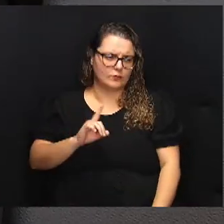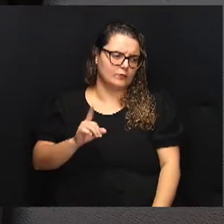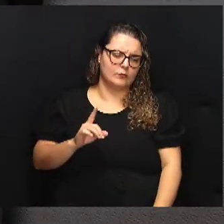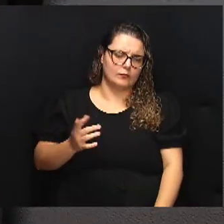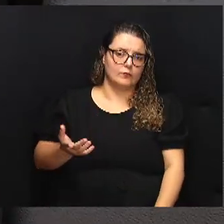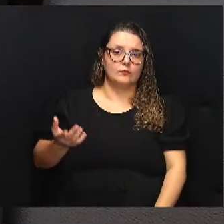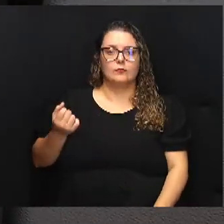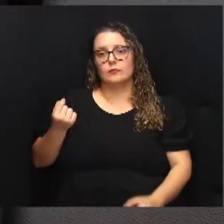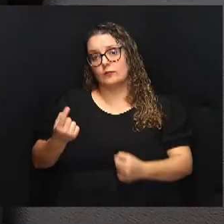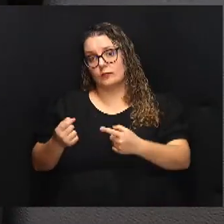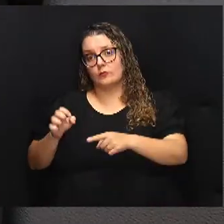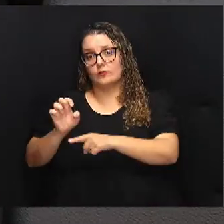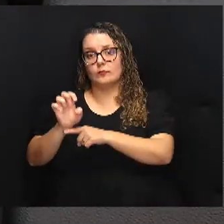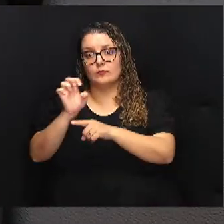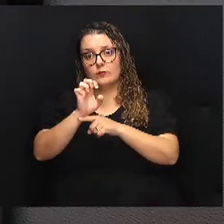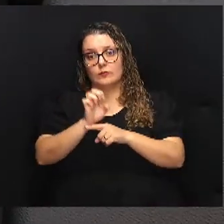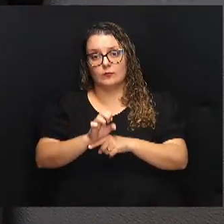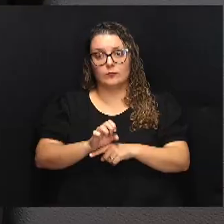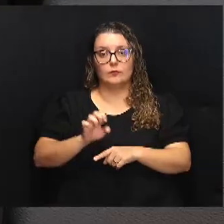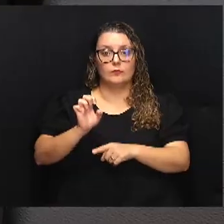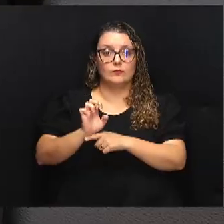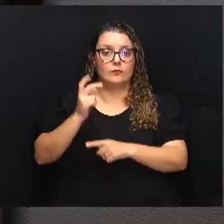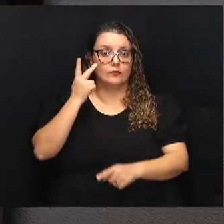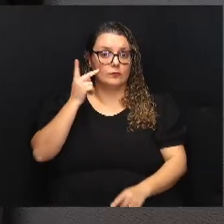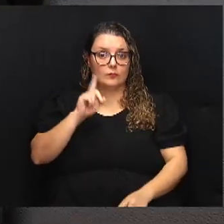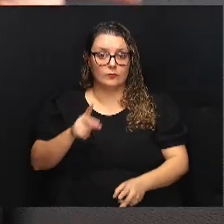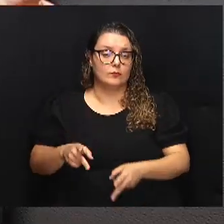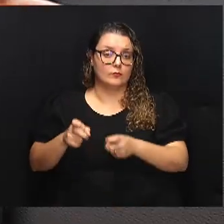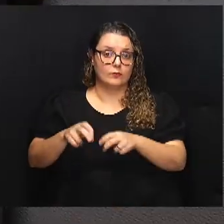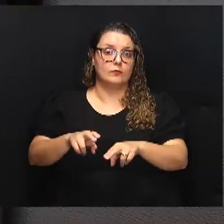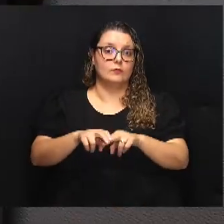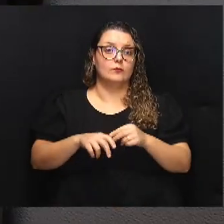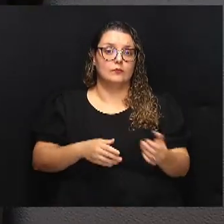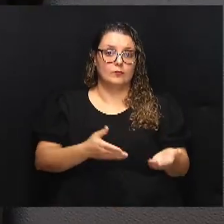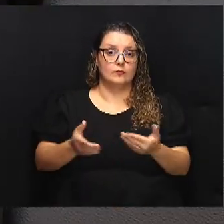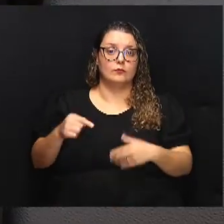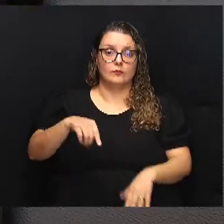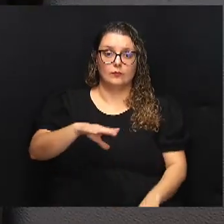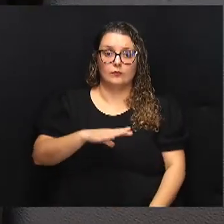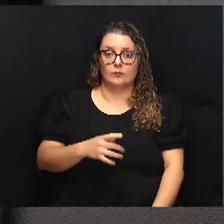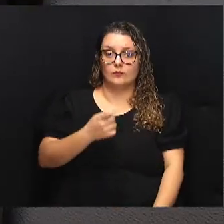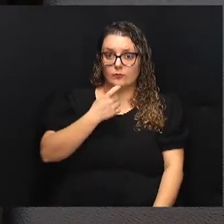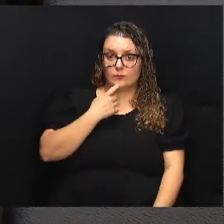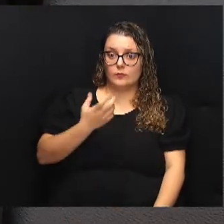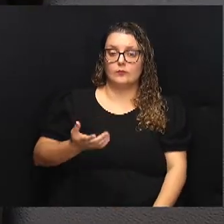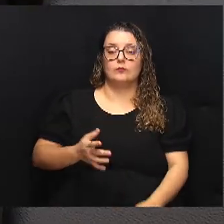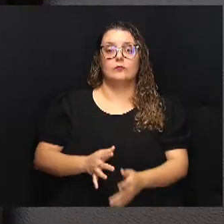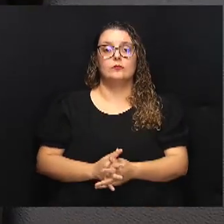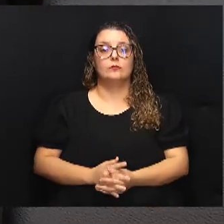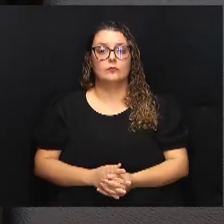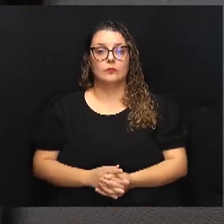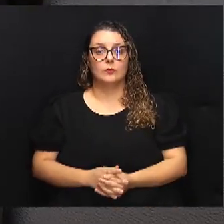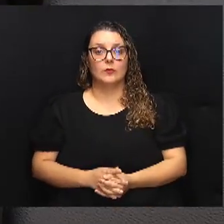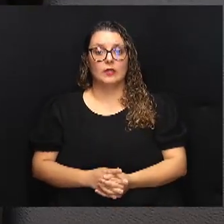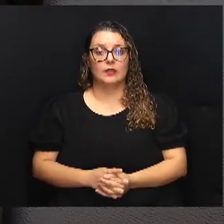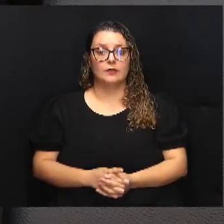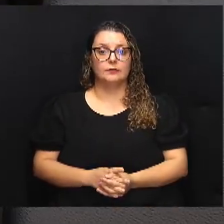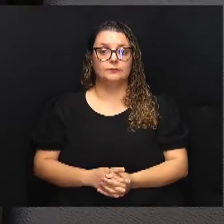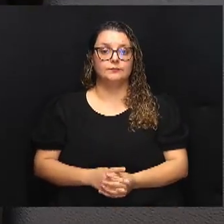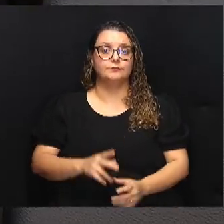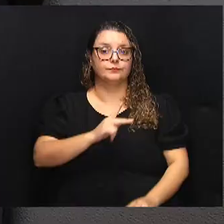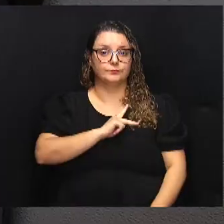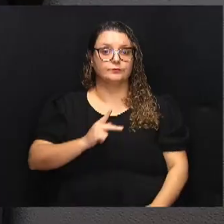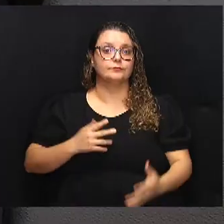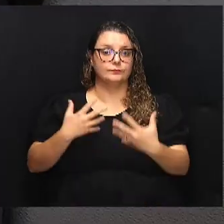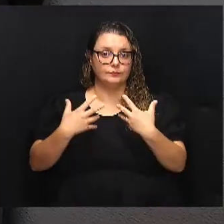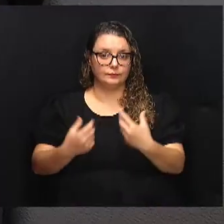alguns estados, no estado de São Paulo não era reconhecido, por isso eu apresentei aqui na casa, né? Mas o presidente já